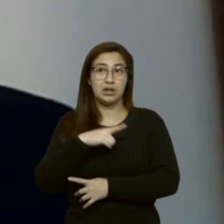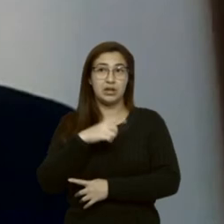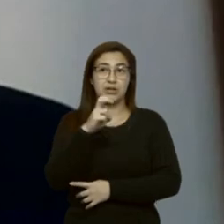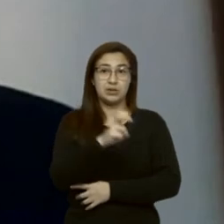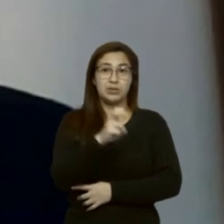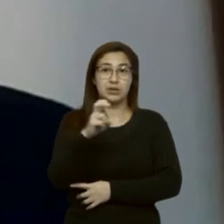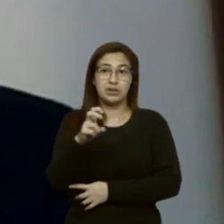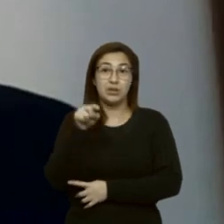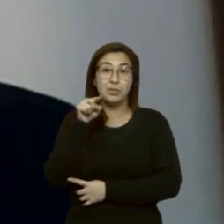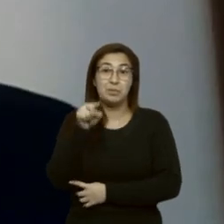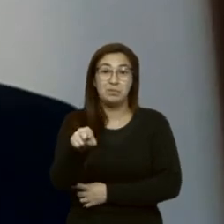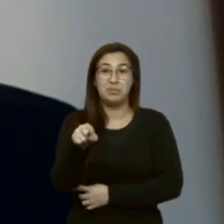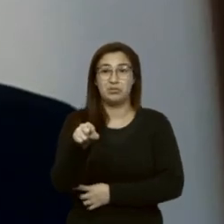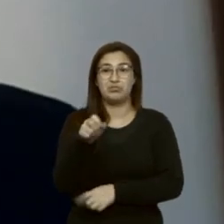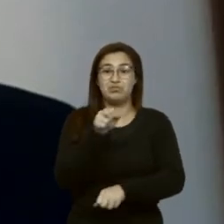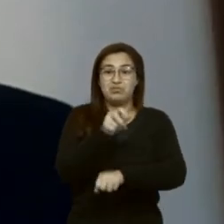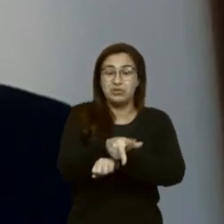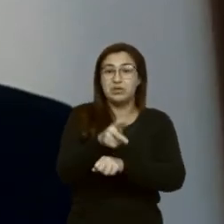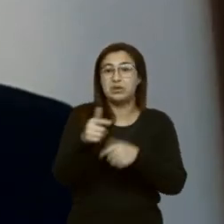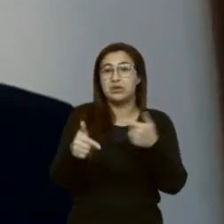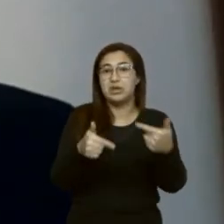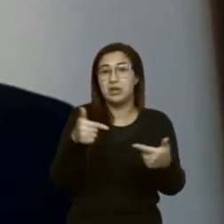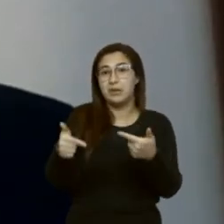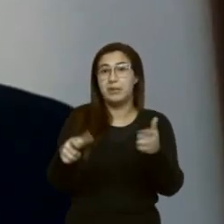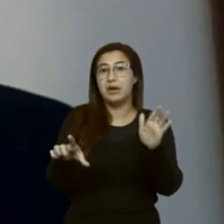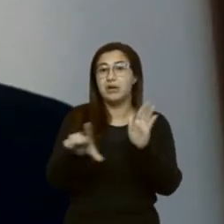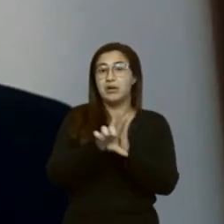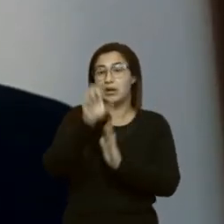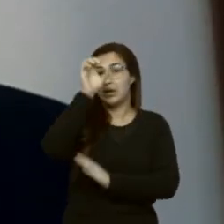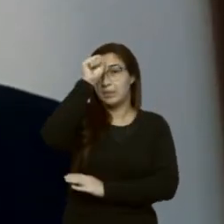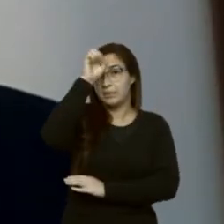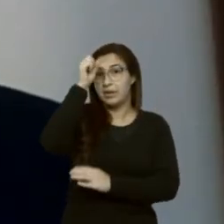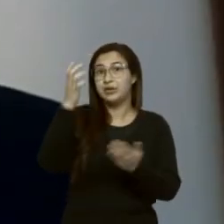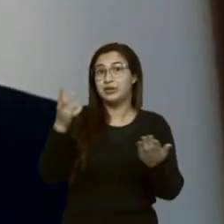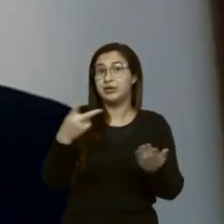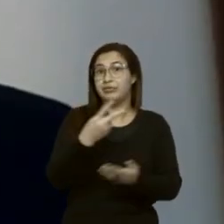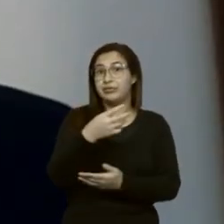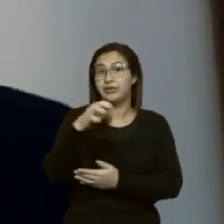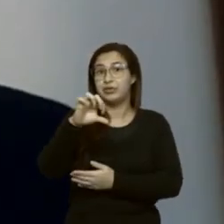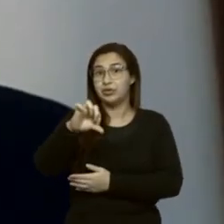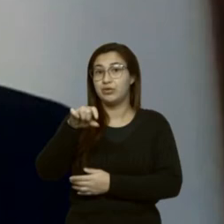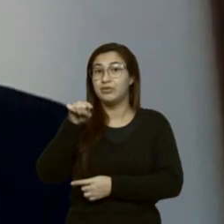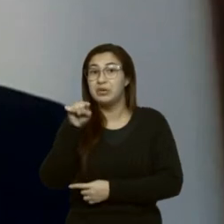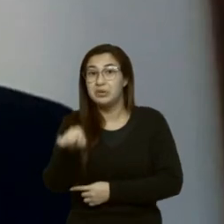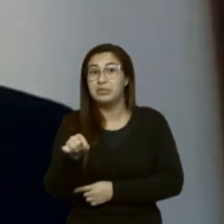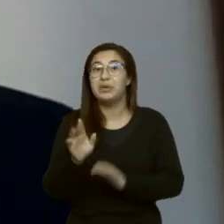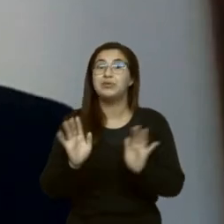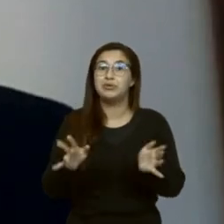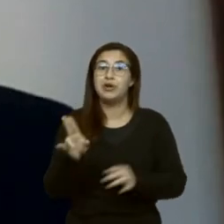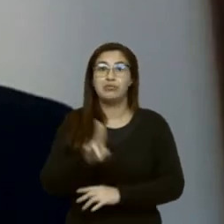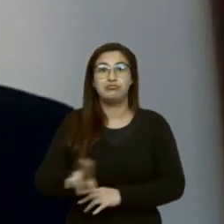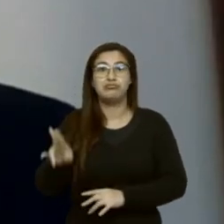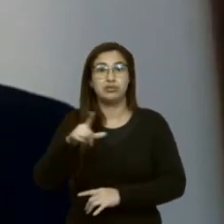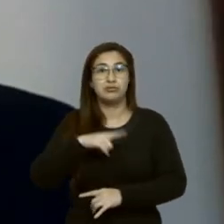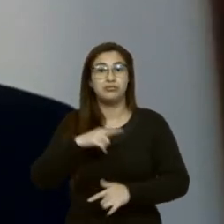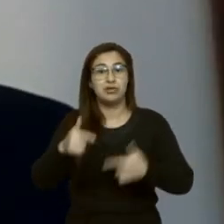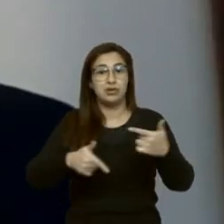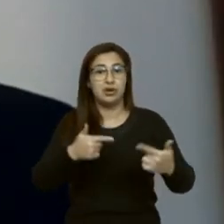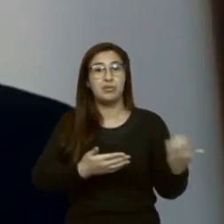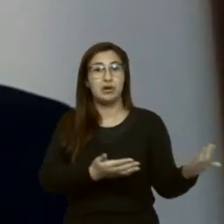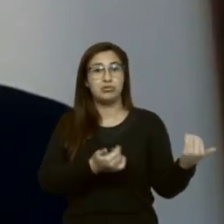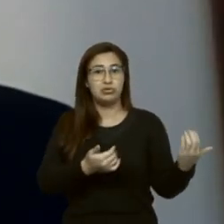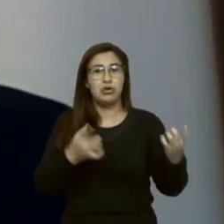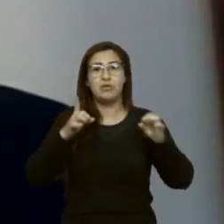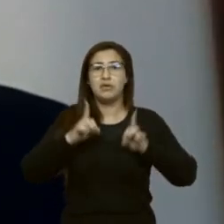vagas de trabalho pela lei do aprendiz. Dessas, 29 mil estão ocupadas. Há todo um